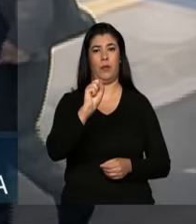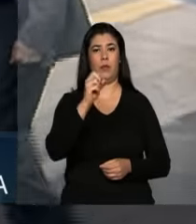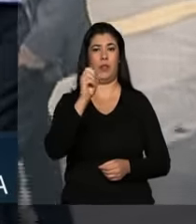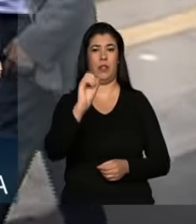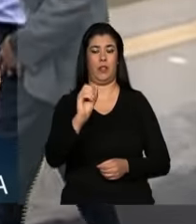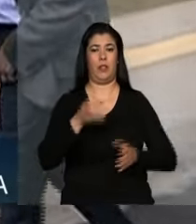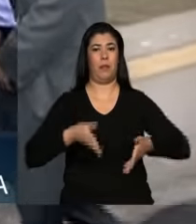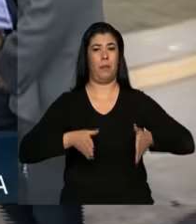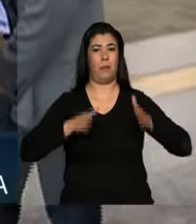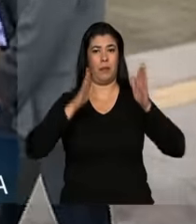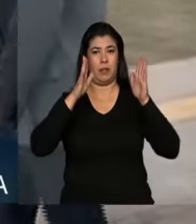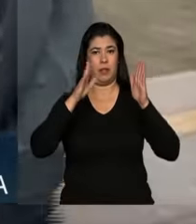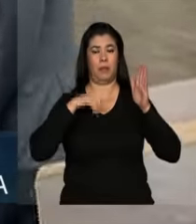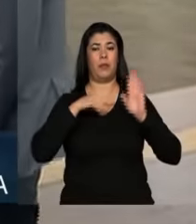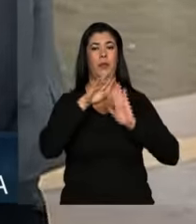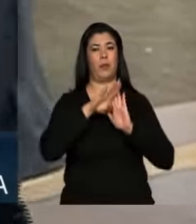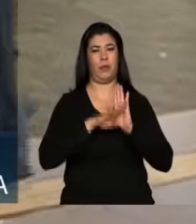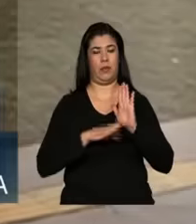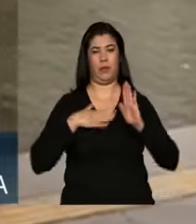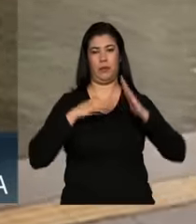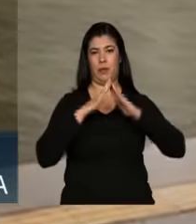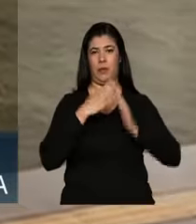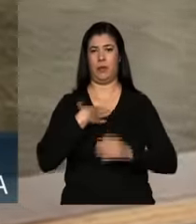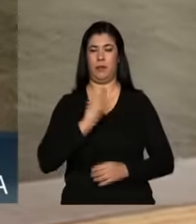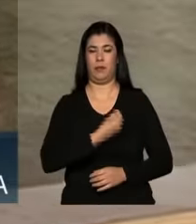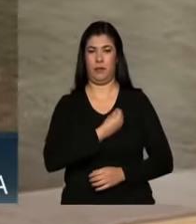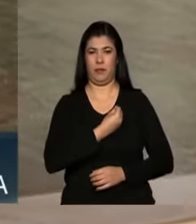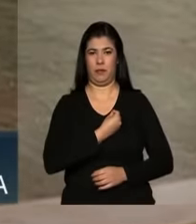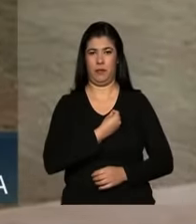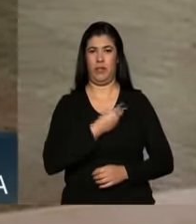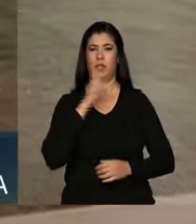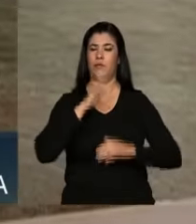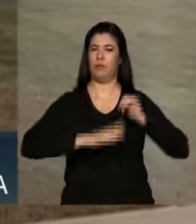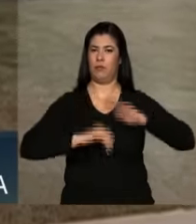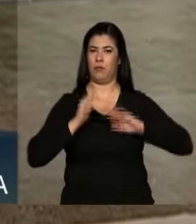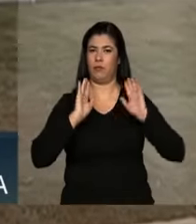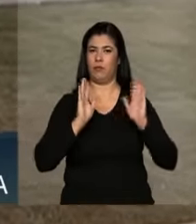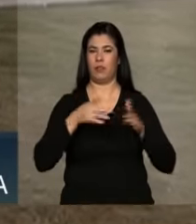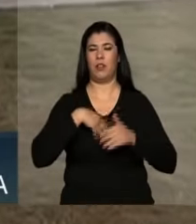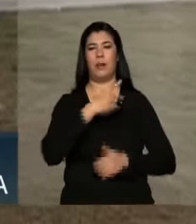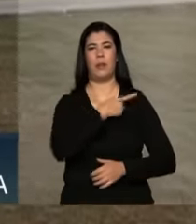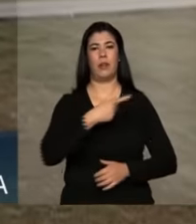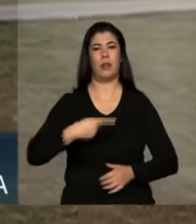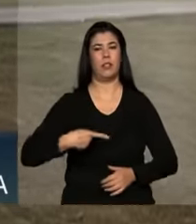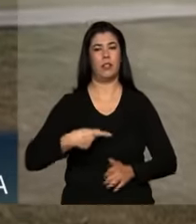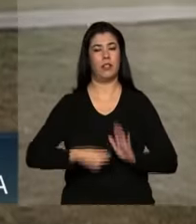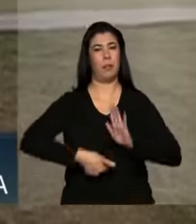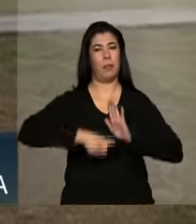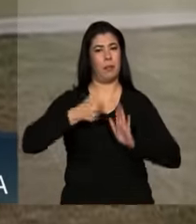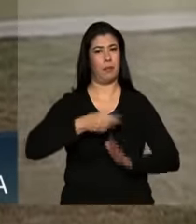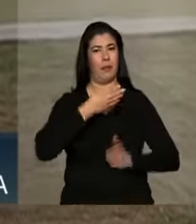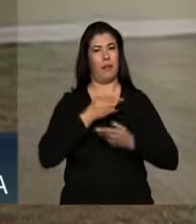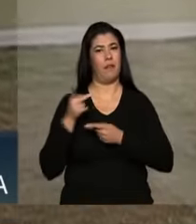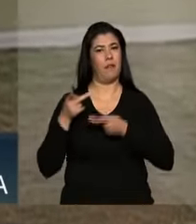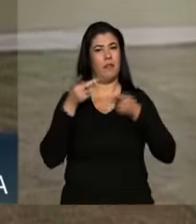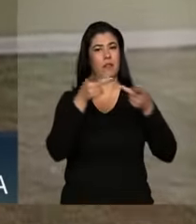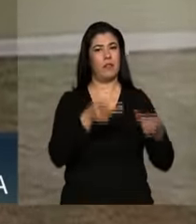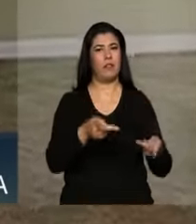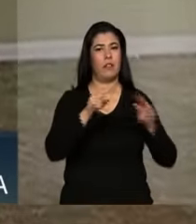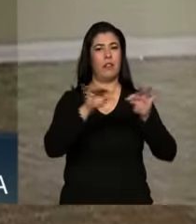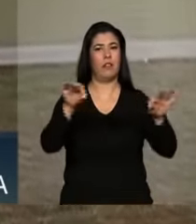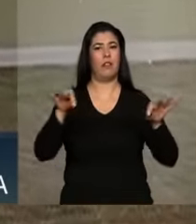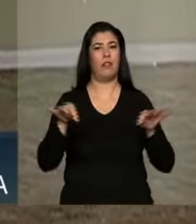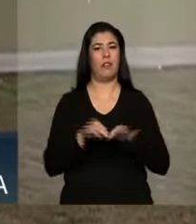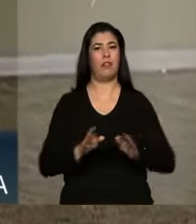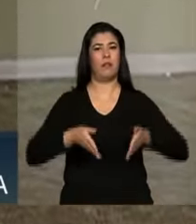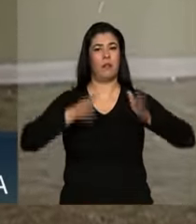1.480 apartamentos do programa Minha Casa Minha Vida. Como é de praxe, a presidenta vai conhecer um dos apartamentos, vai ver se está tudo